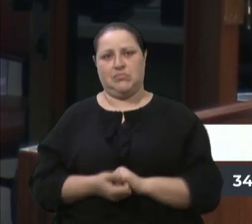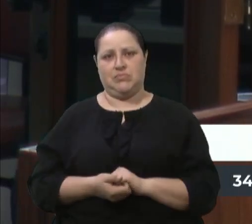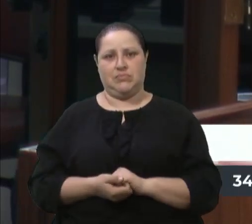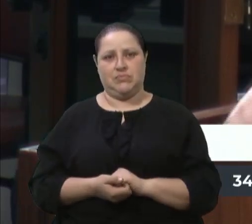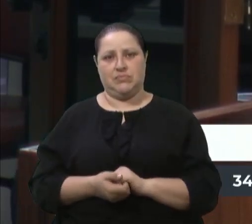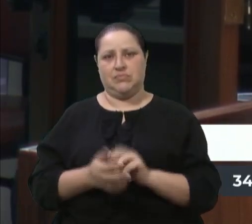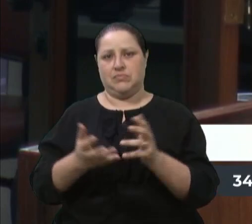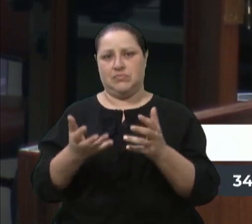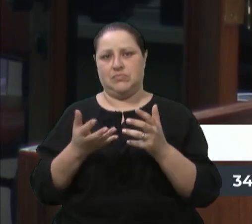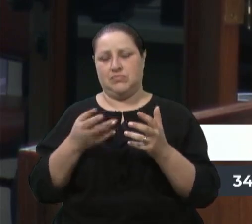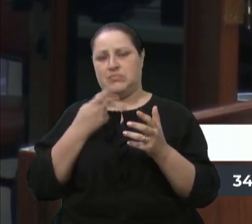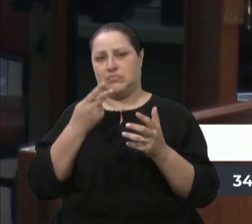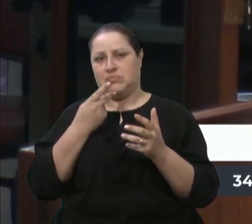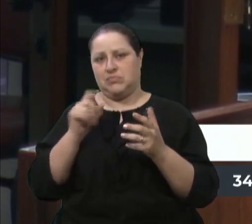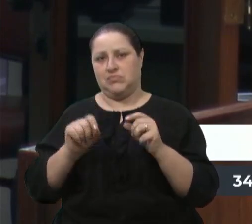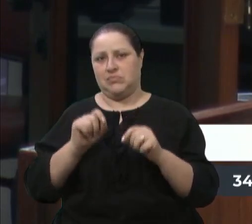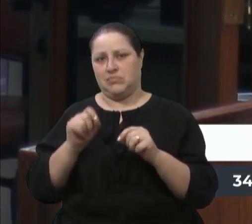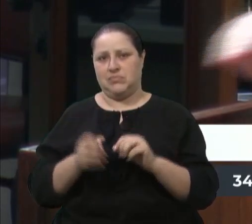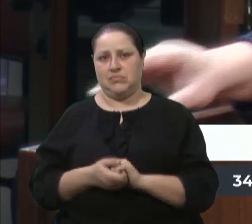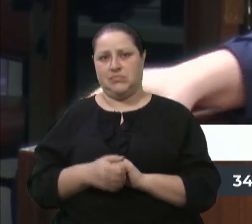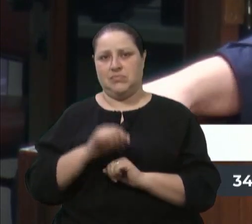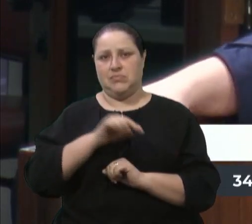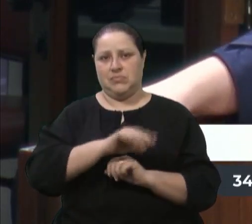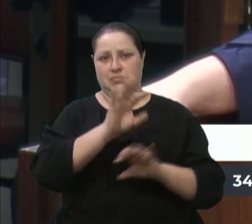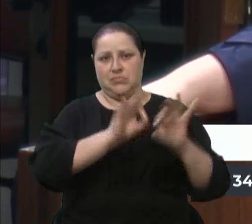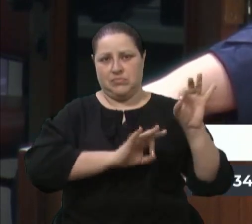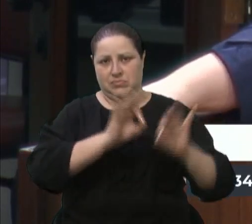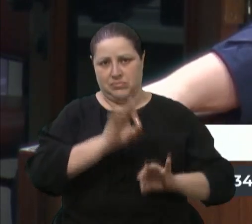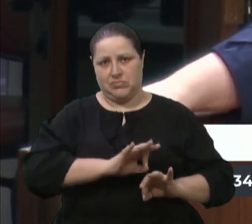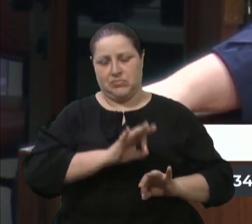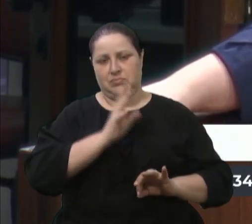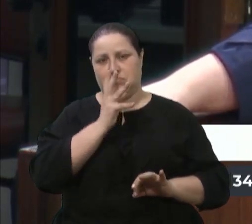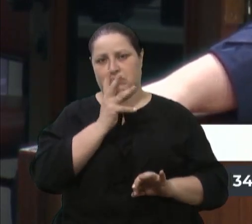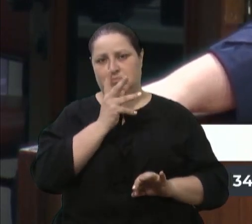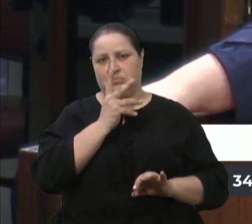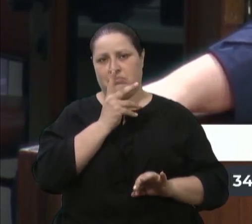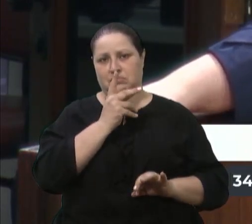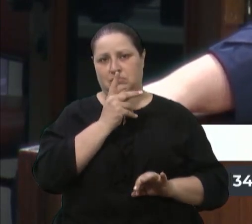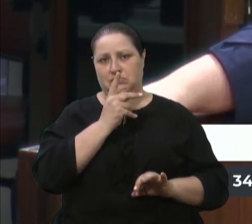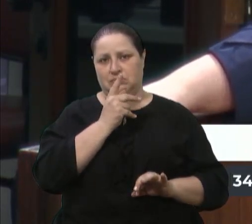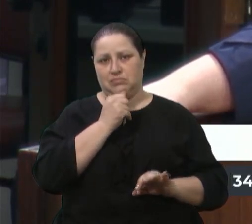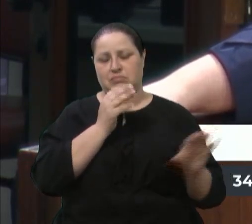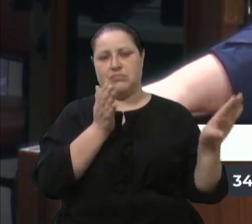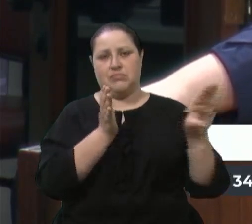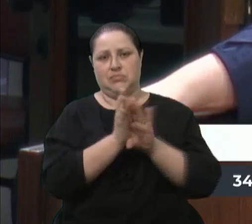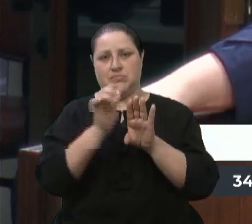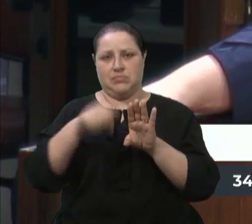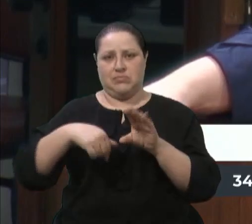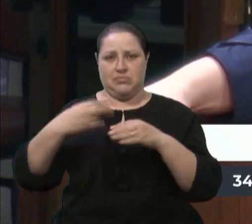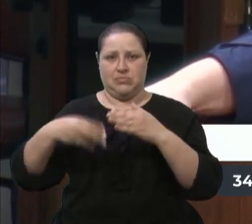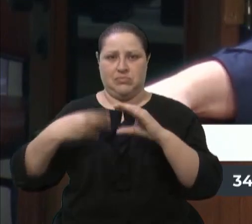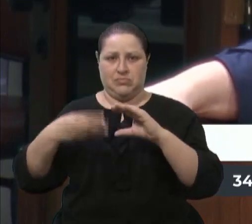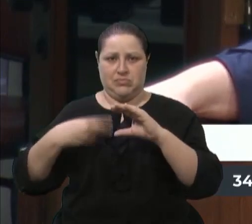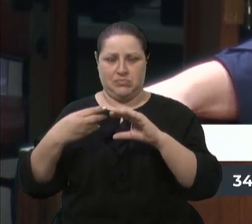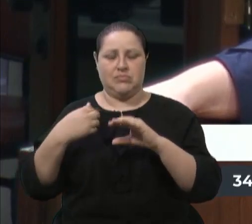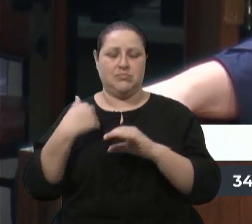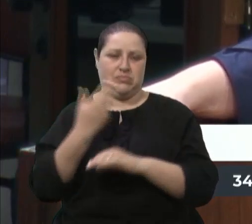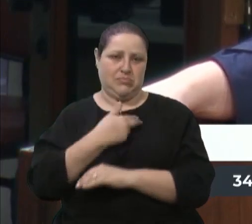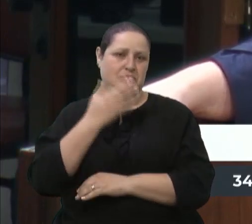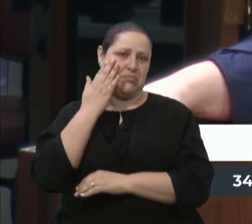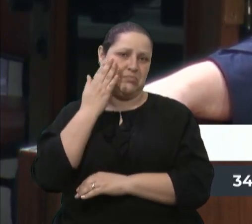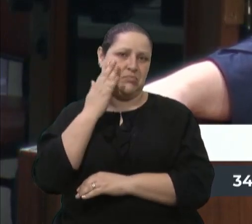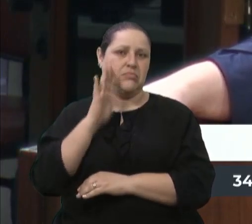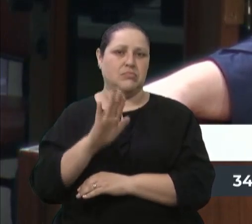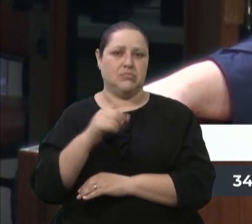hoje de dizer que este projeto, ele demorou bastante para vir para esta casa. A gente entende, mas eu fui